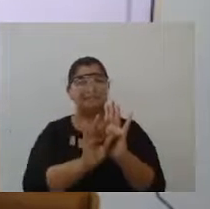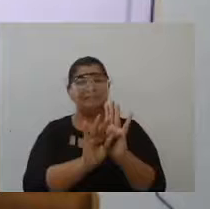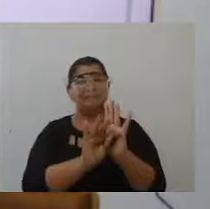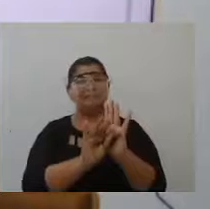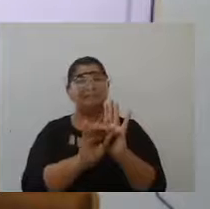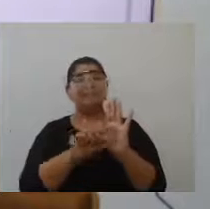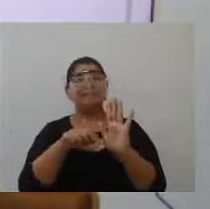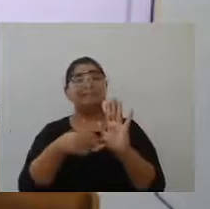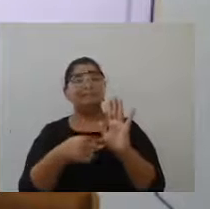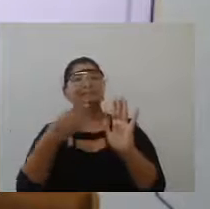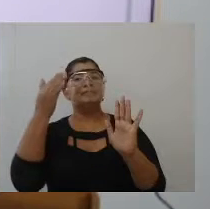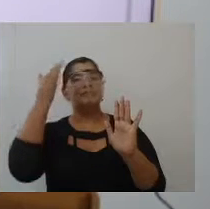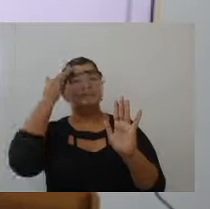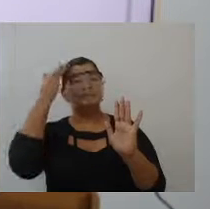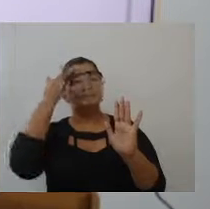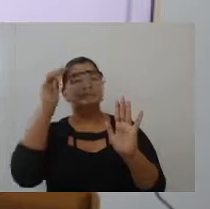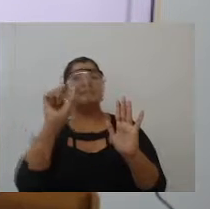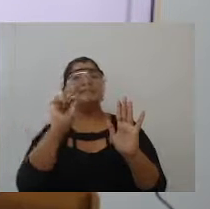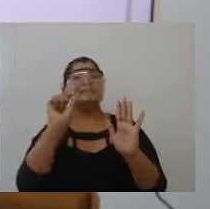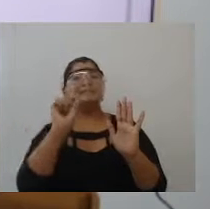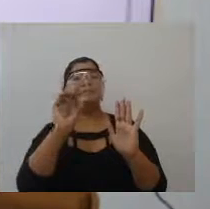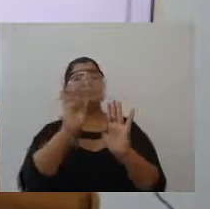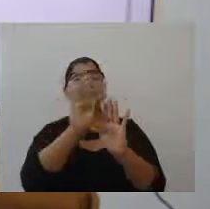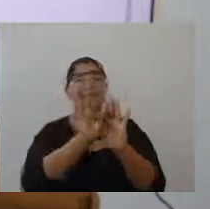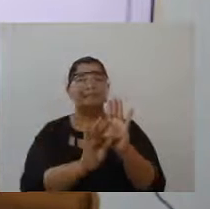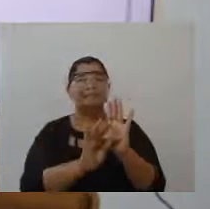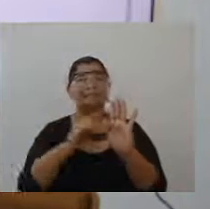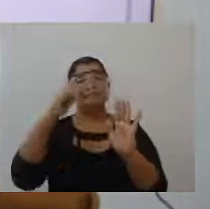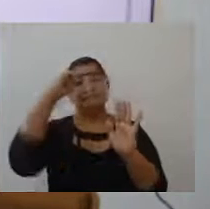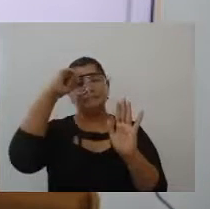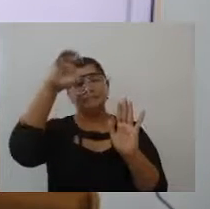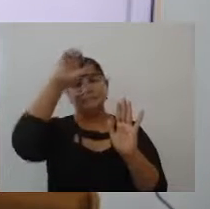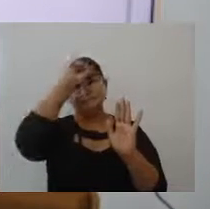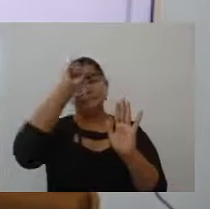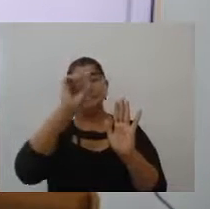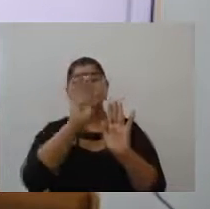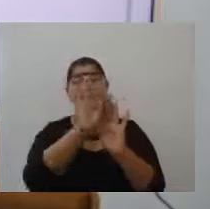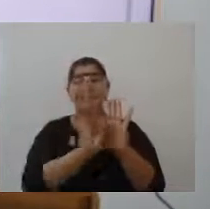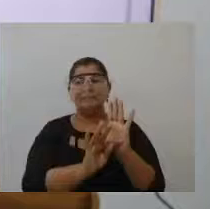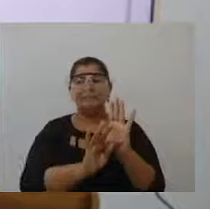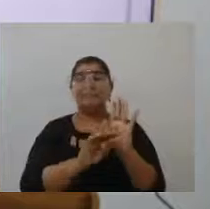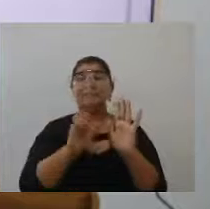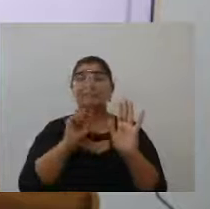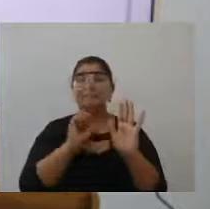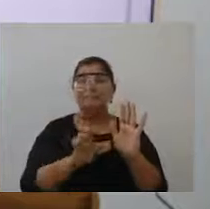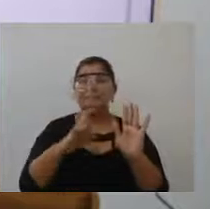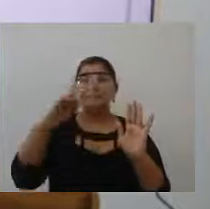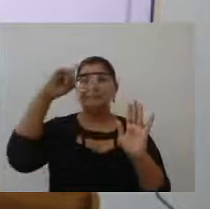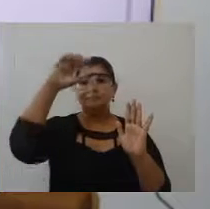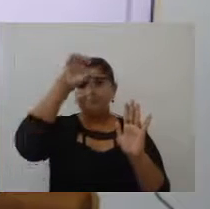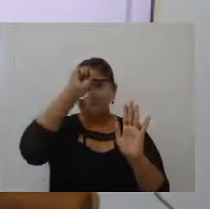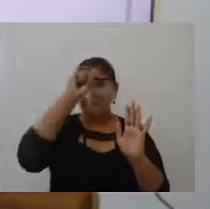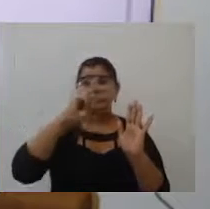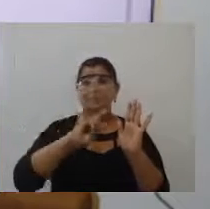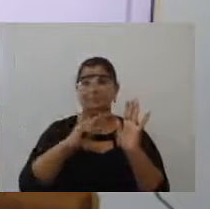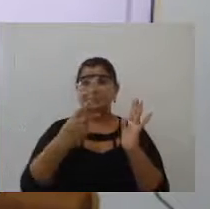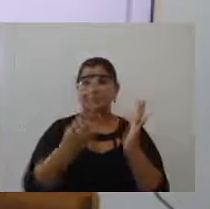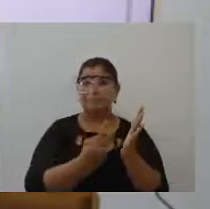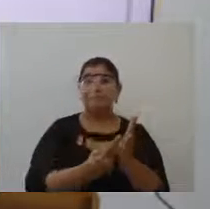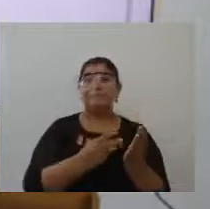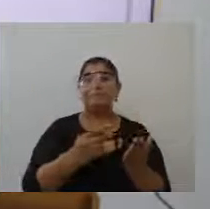apenas entender o texto. Ele tinha que compreender o texto. Se ele compreendesse, se ele interpretasse